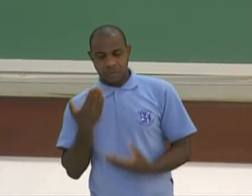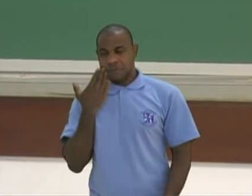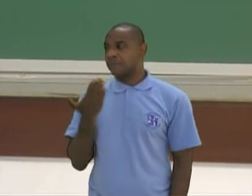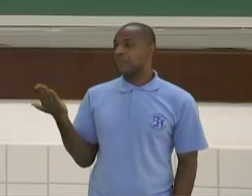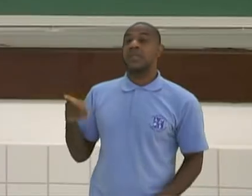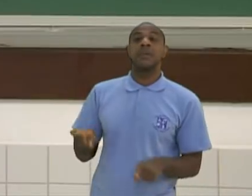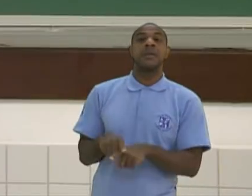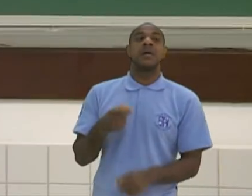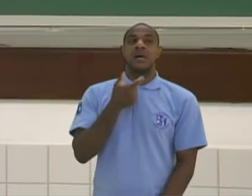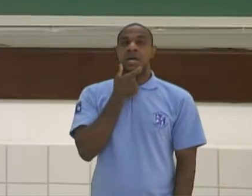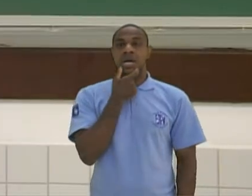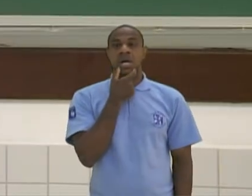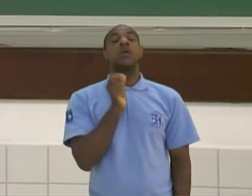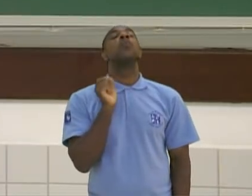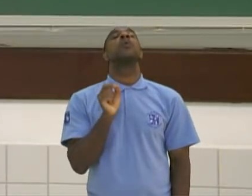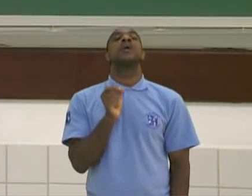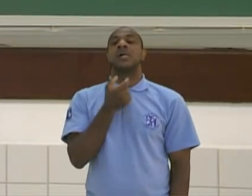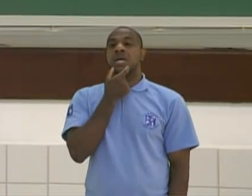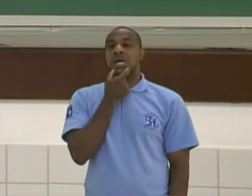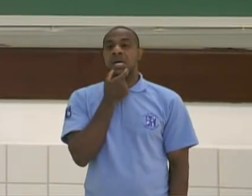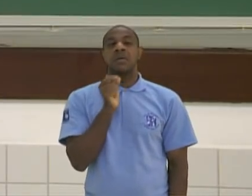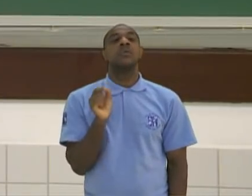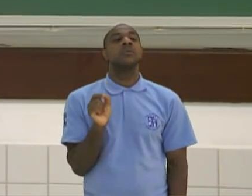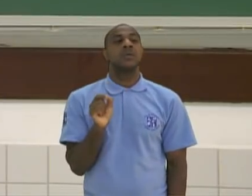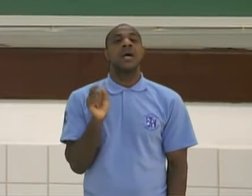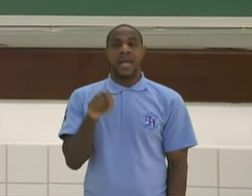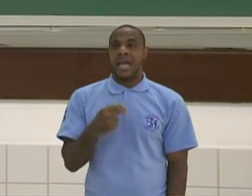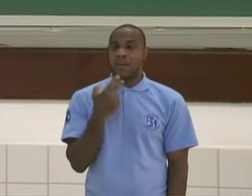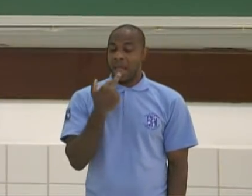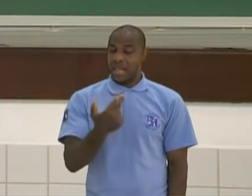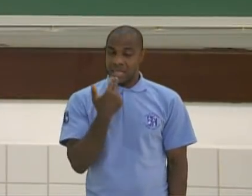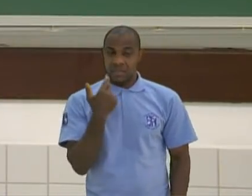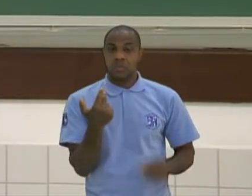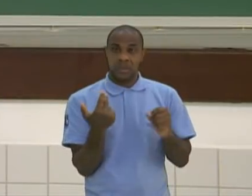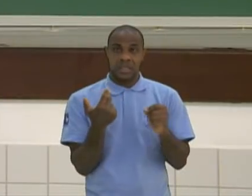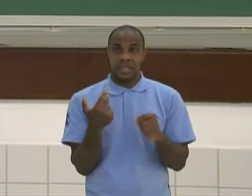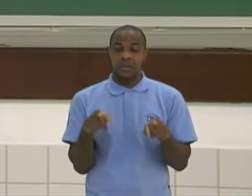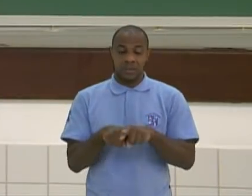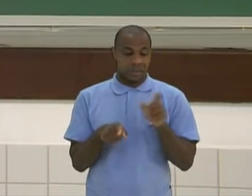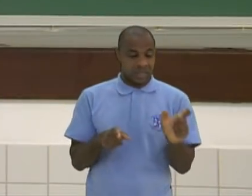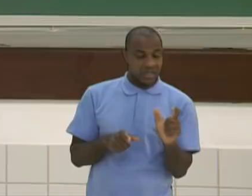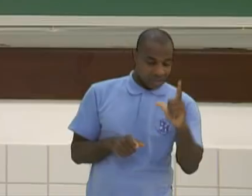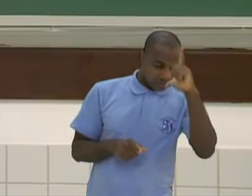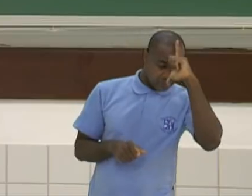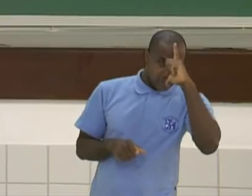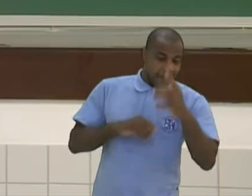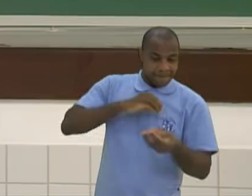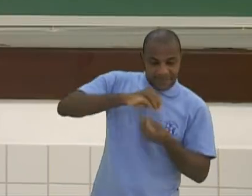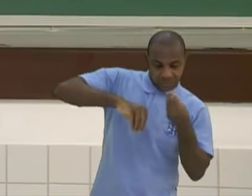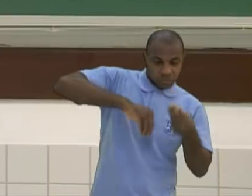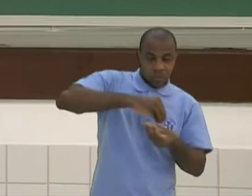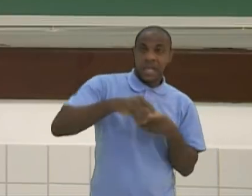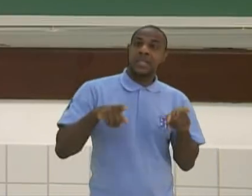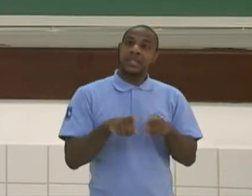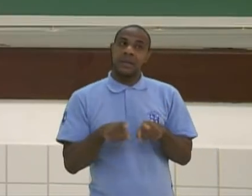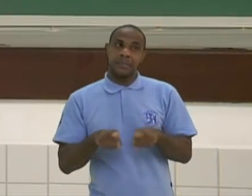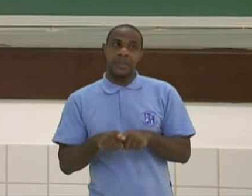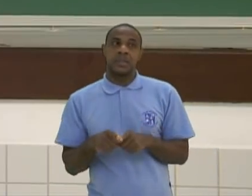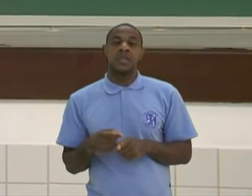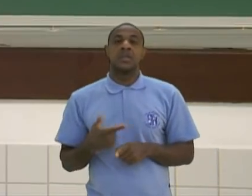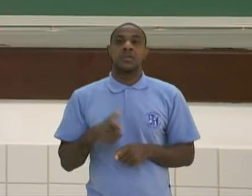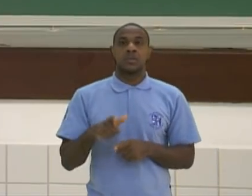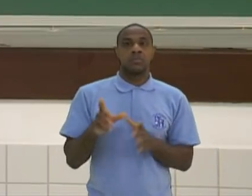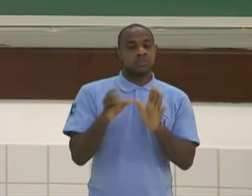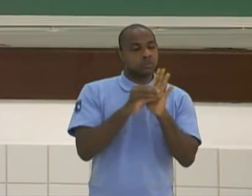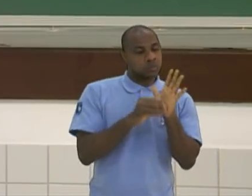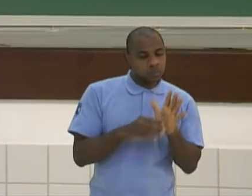o inglês ele é uma língua germânica, né, misturado também com muito